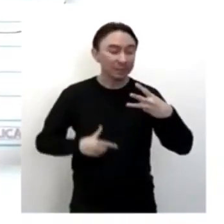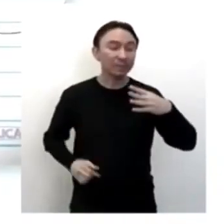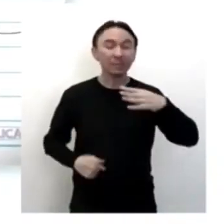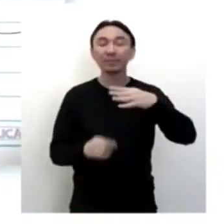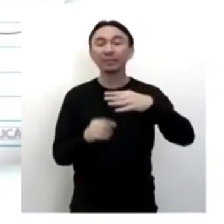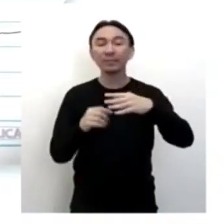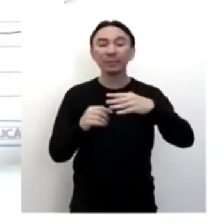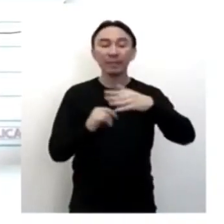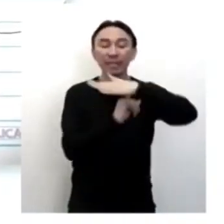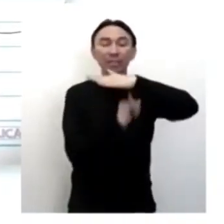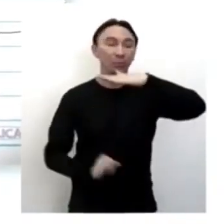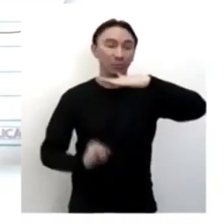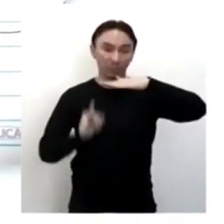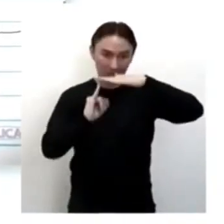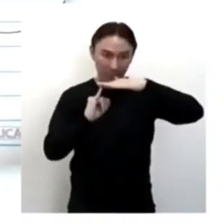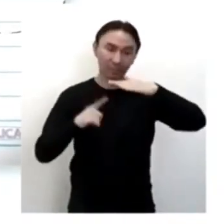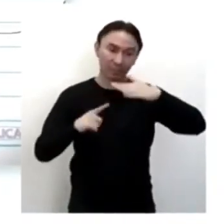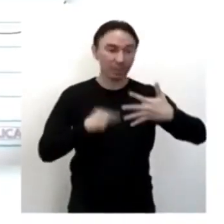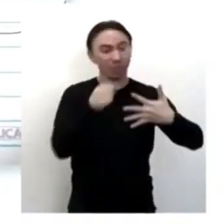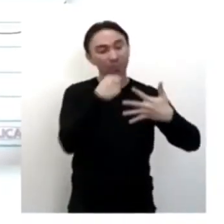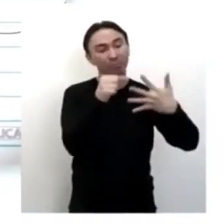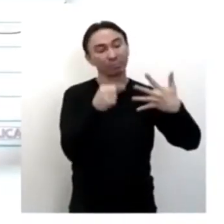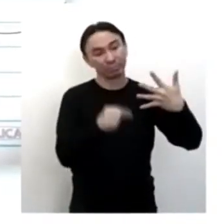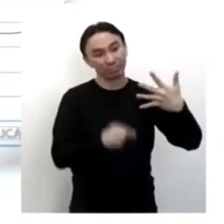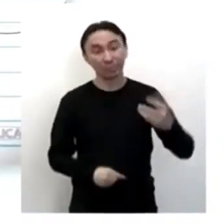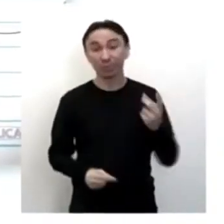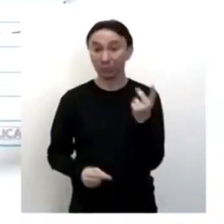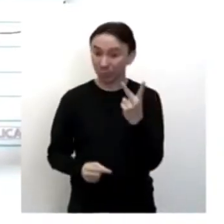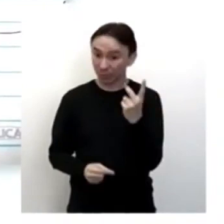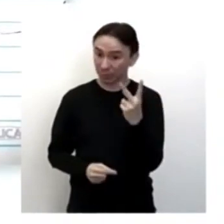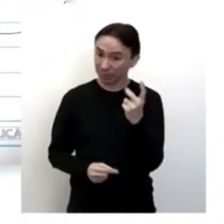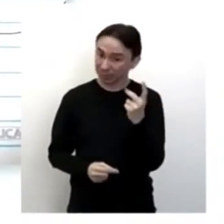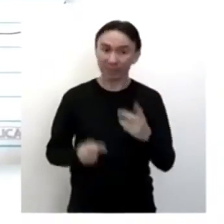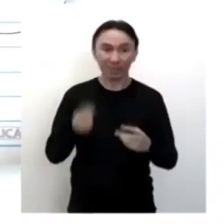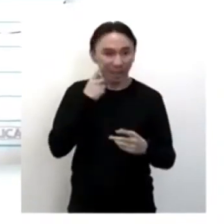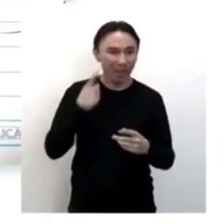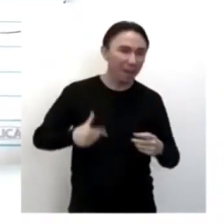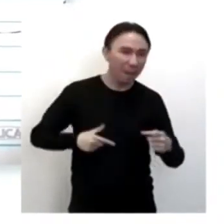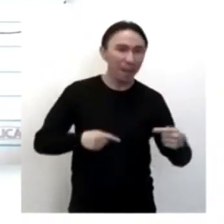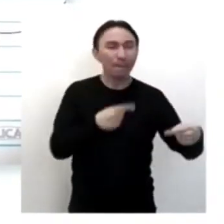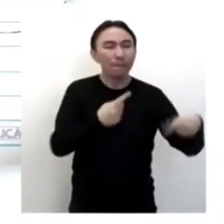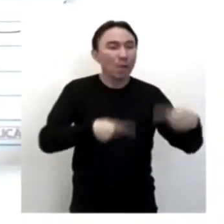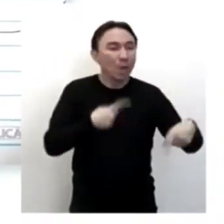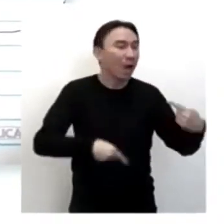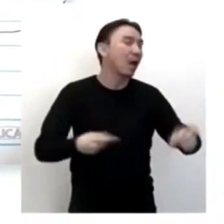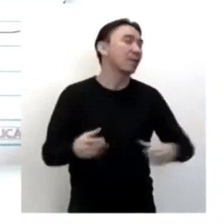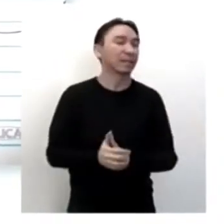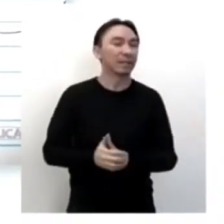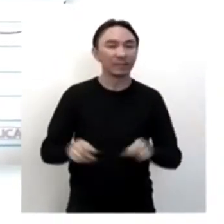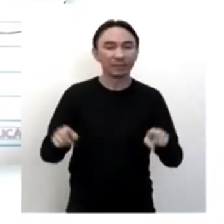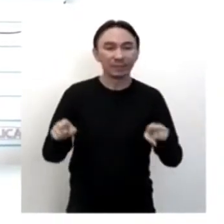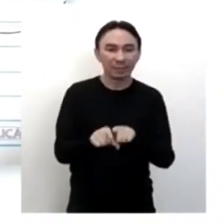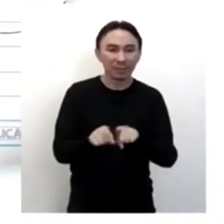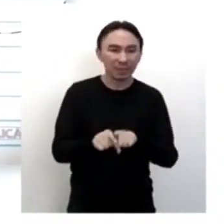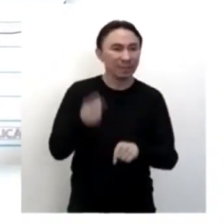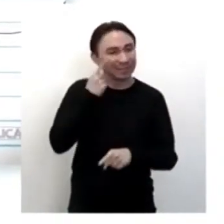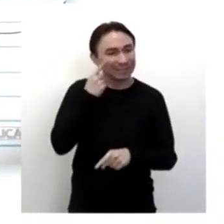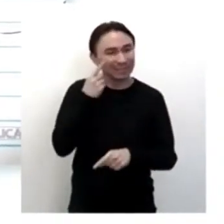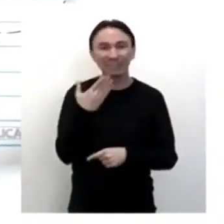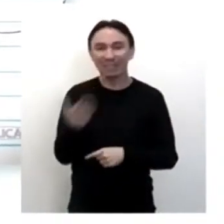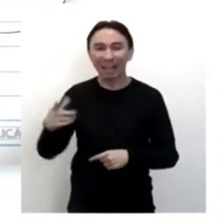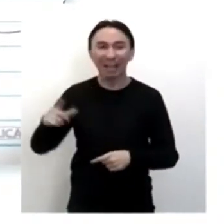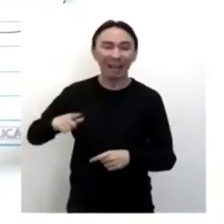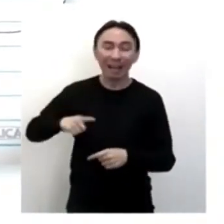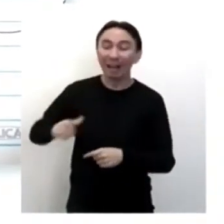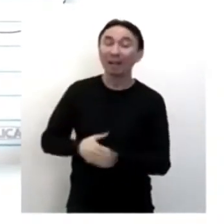diz respeito à orientação política, capacidade e esforço despendido por governos e pela sociedade na implementação das mudanças necessárias para